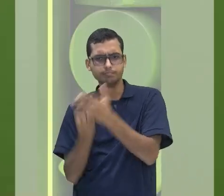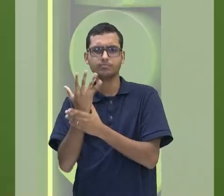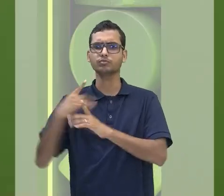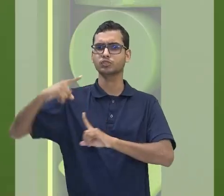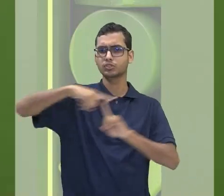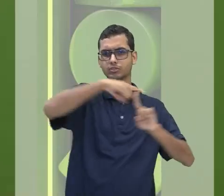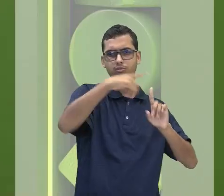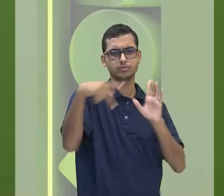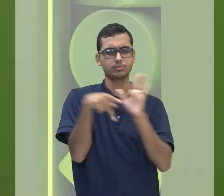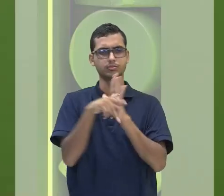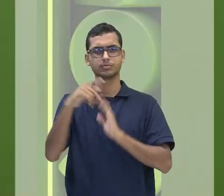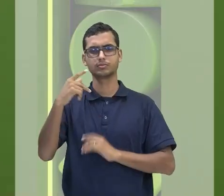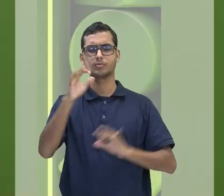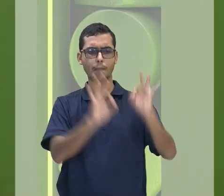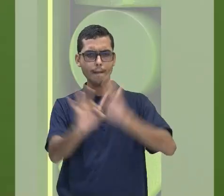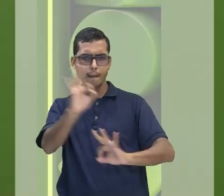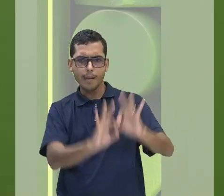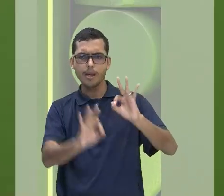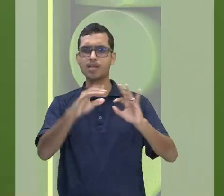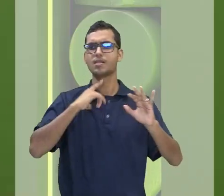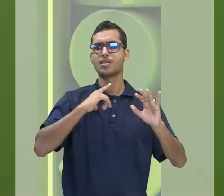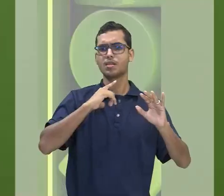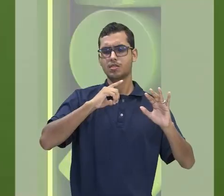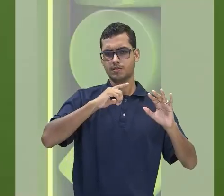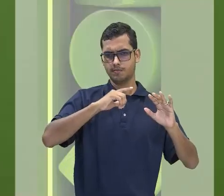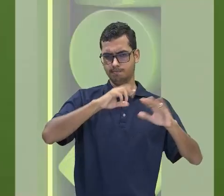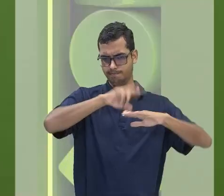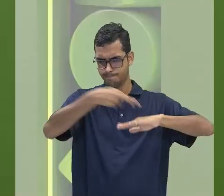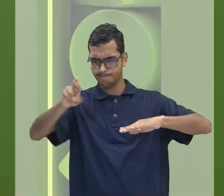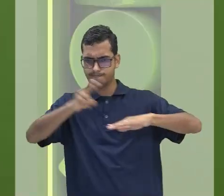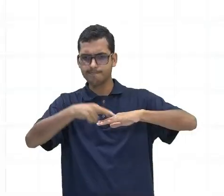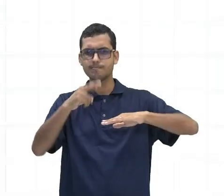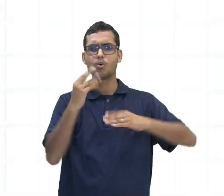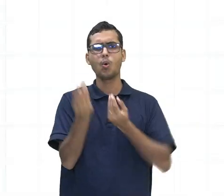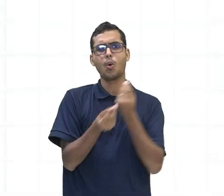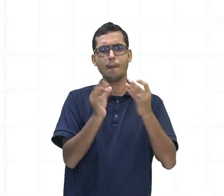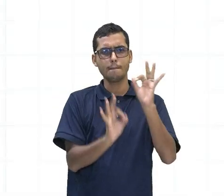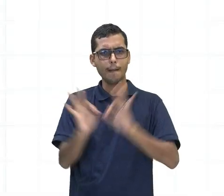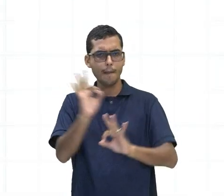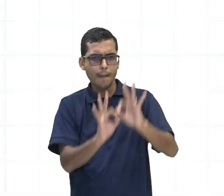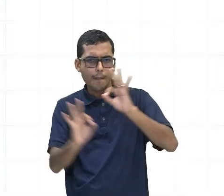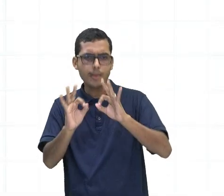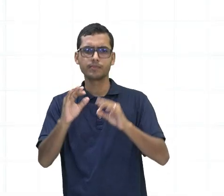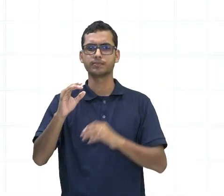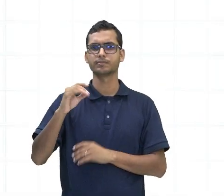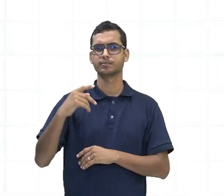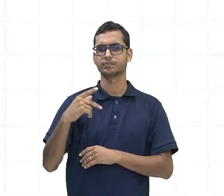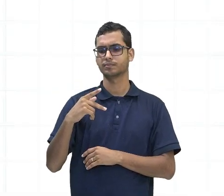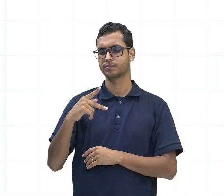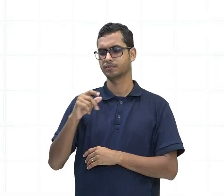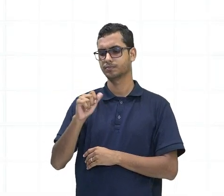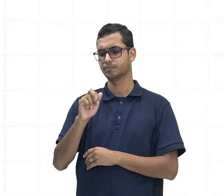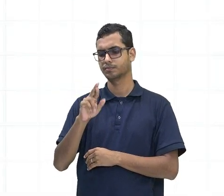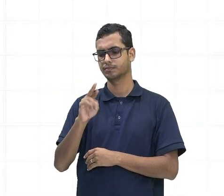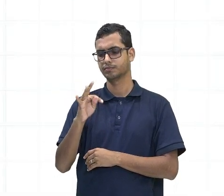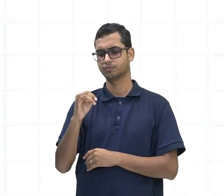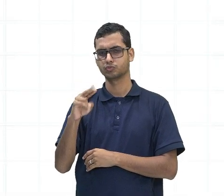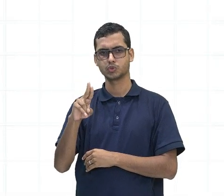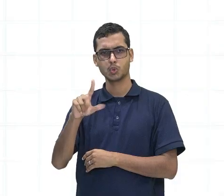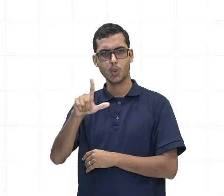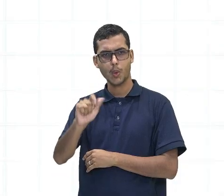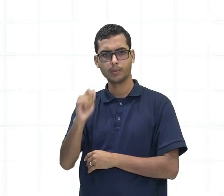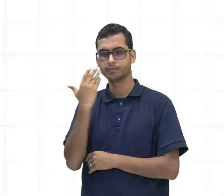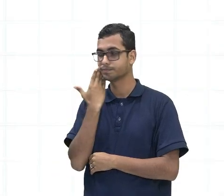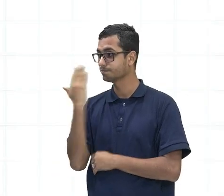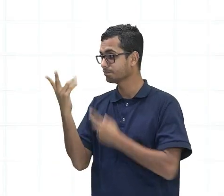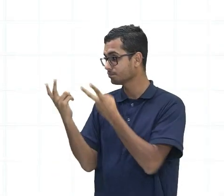de partícula, né, das radiações na forma de partícula. Então, observem comigo. Percebam que nós temos aí um